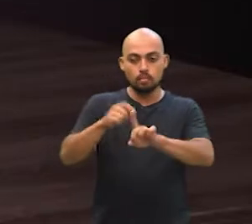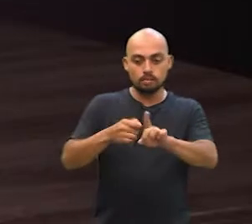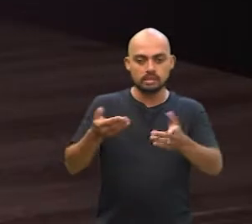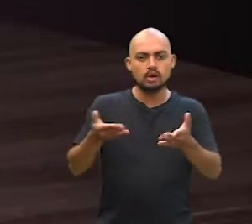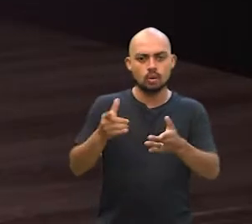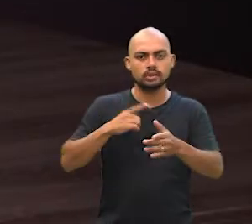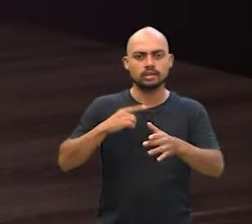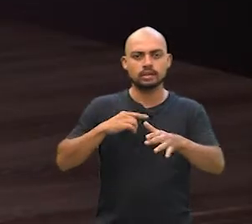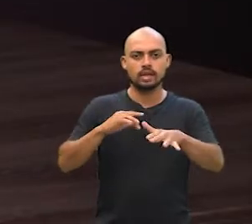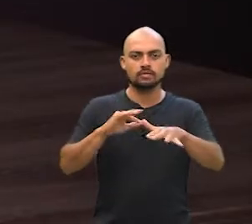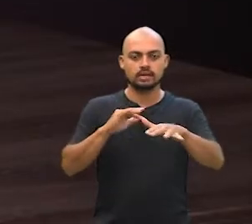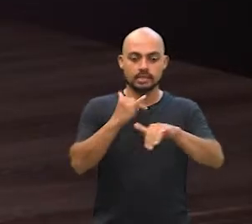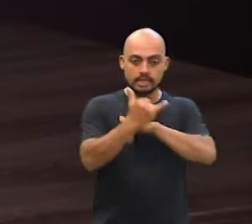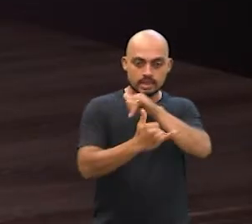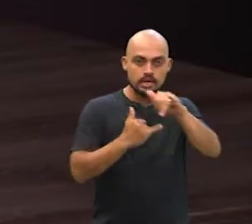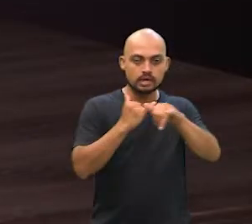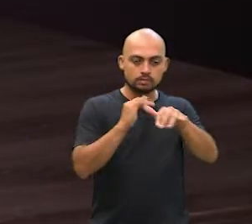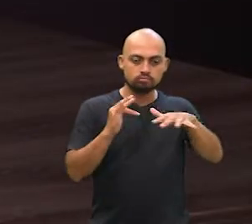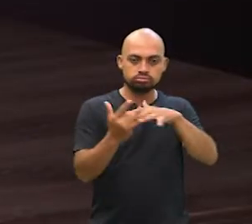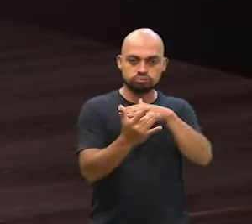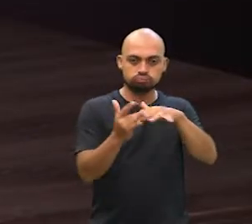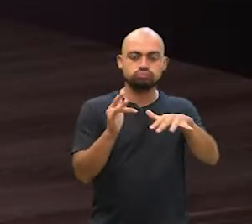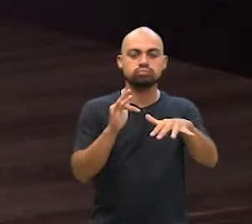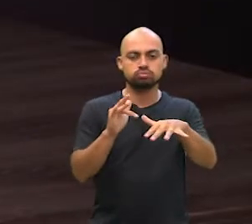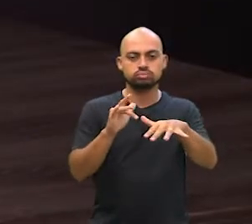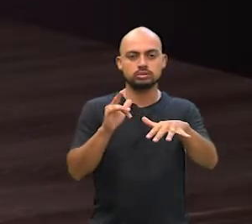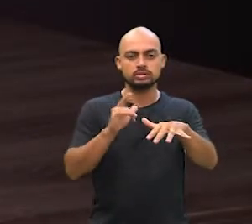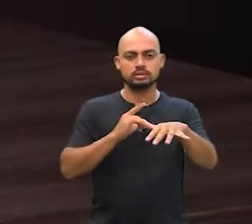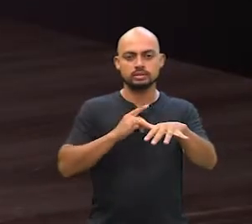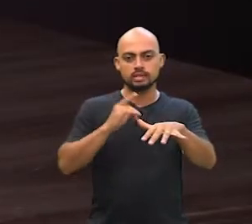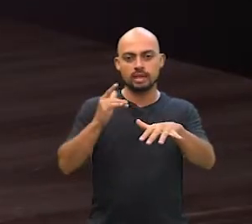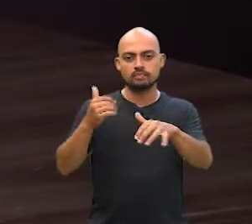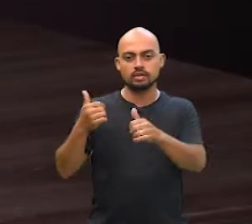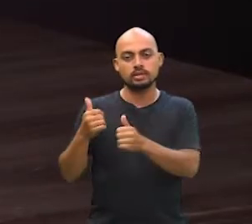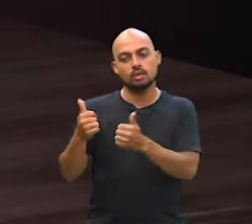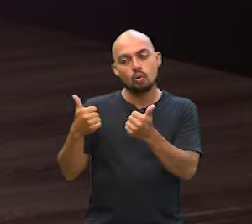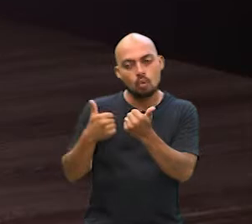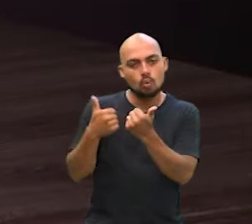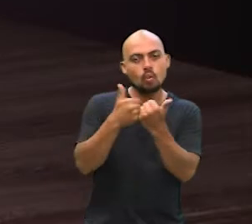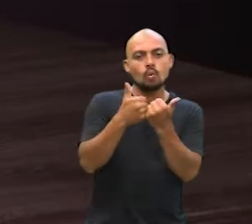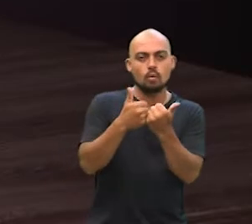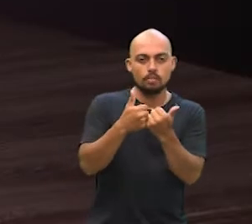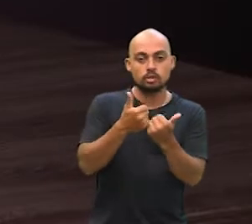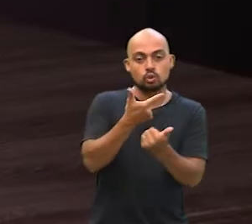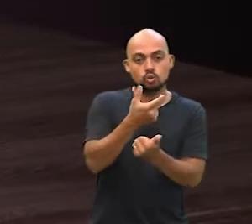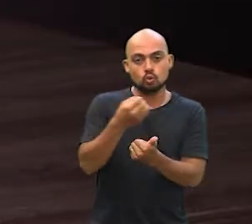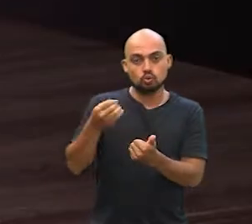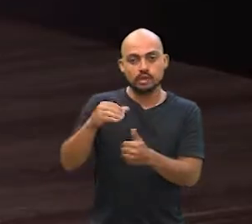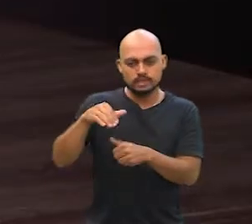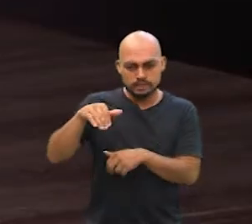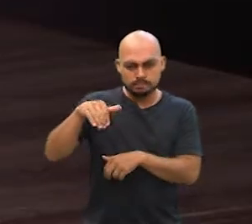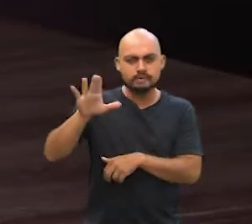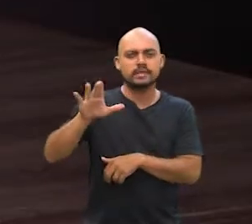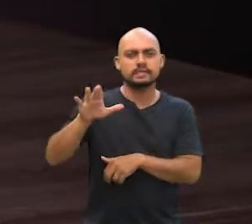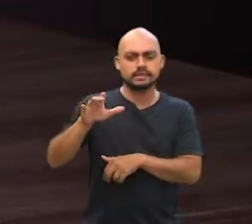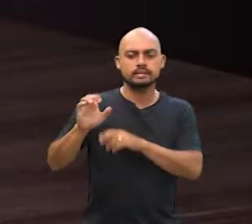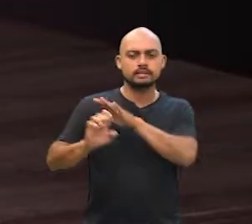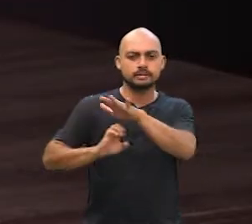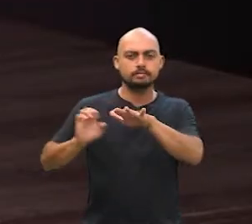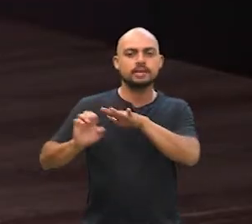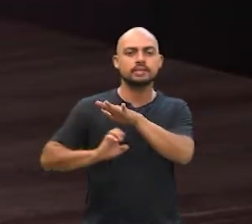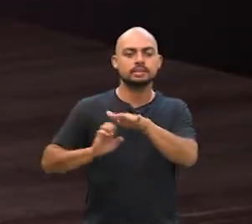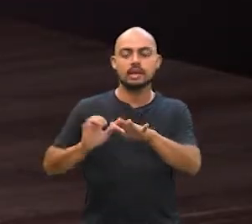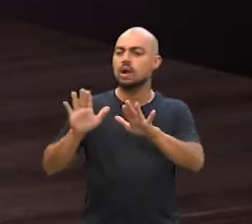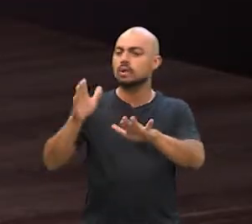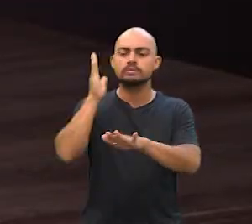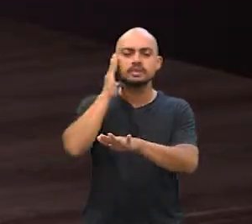uma plataforma, ultrapassou a marca de 200 companhias que utilizam seus benefícios. E para a gente saber um